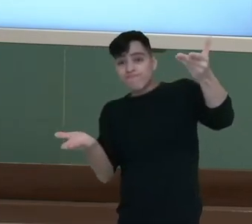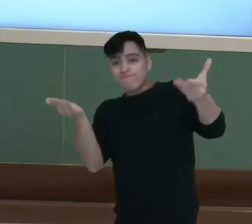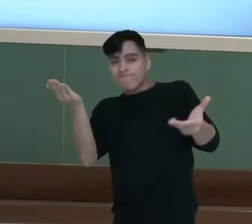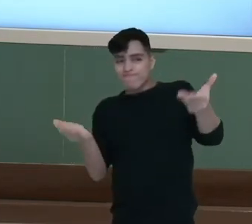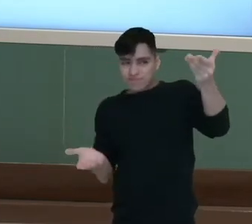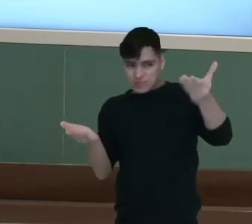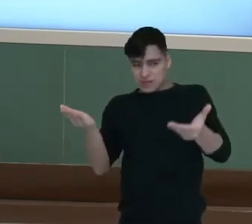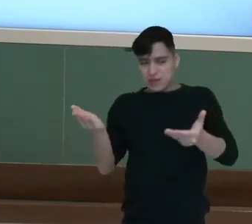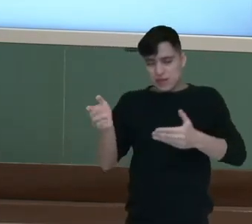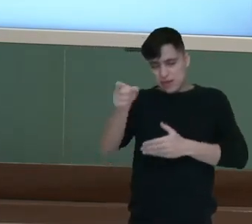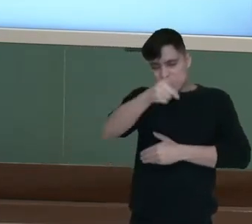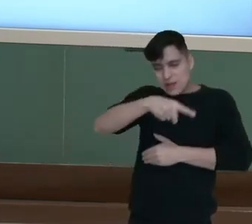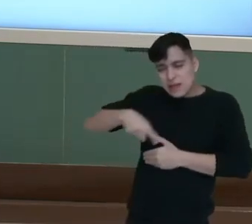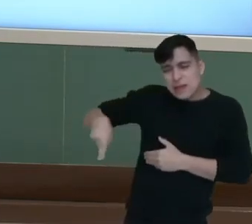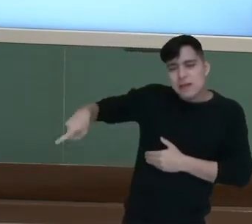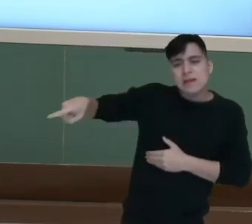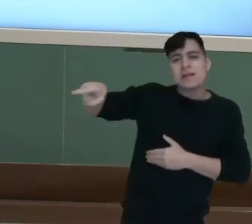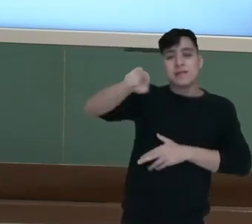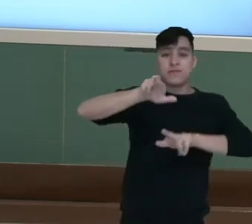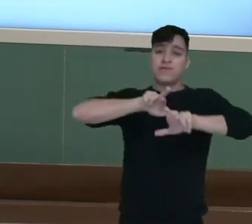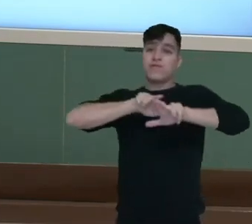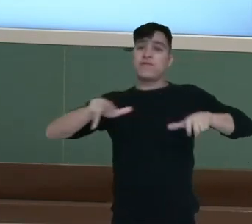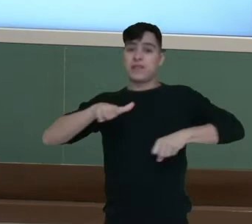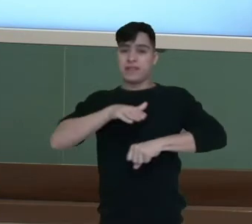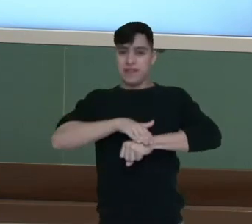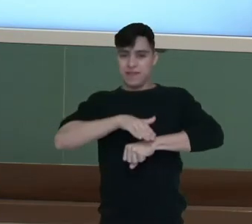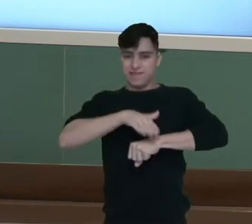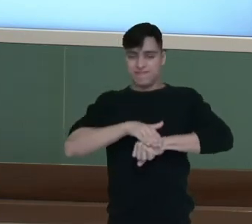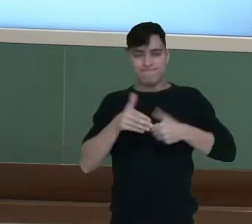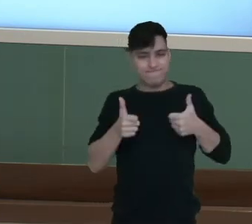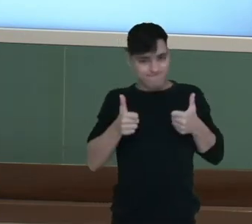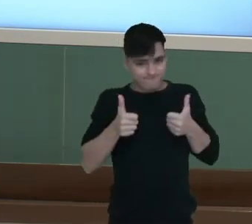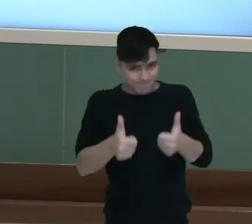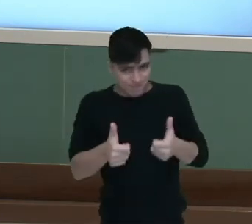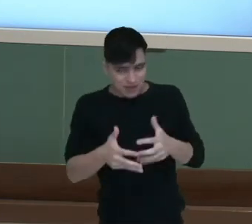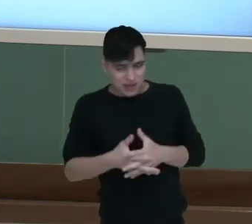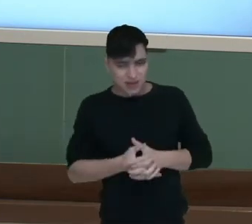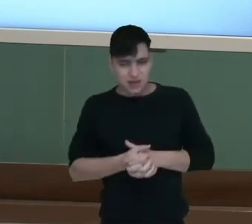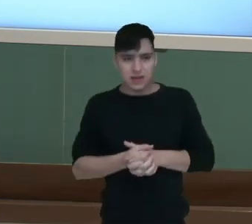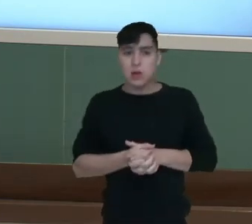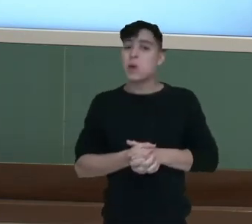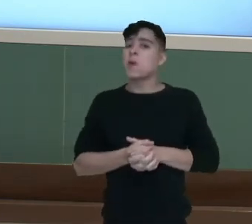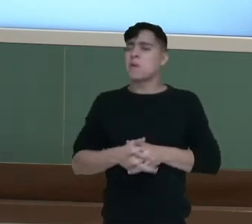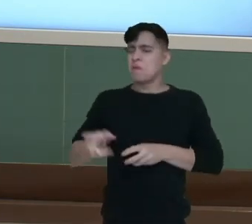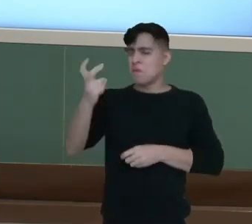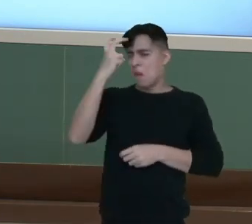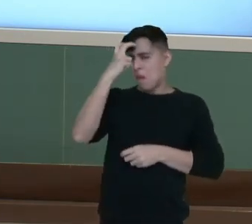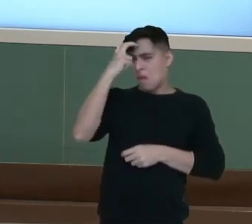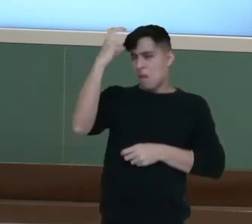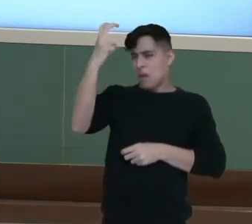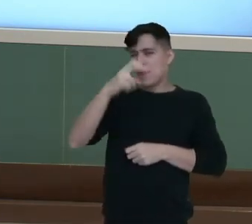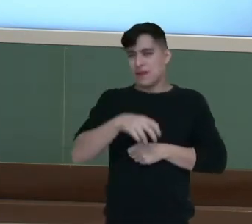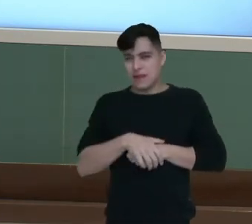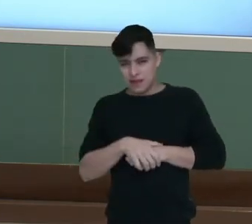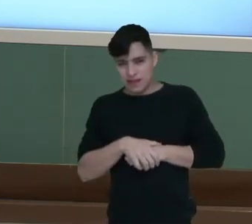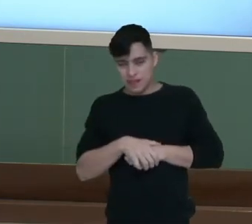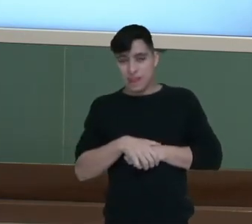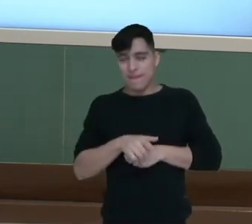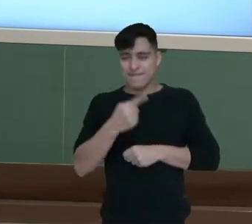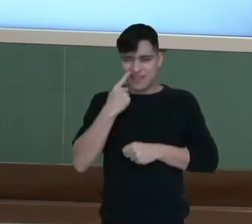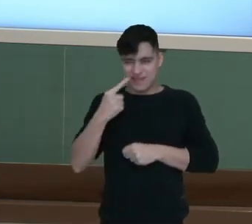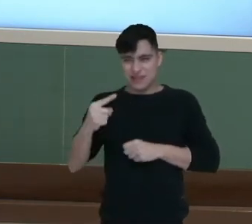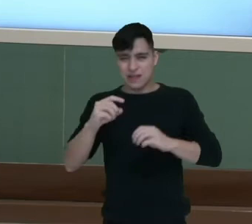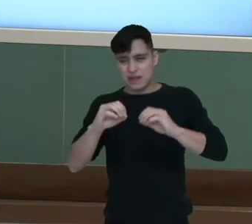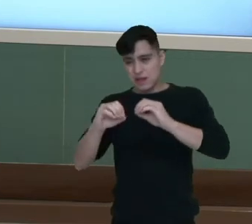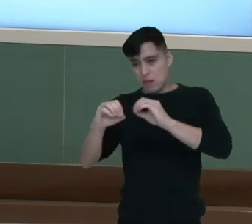de uma propulsão um pouquinho maior aqui para nós. Certo? Inteligente, né? Claro, faz barulhinho, tá? Por favor. Vamos